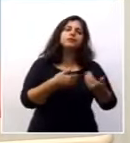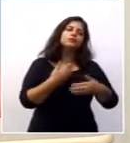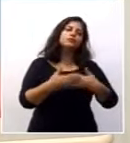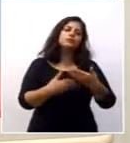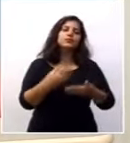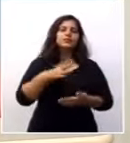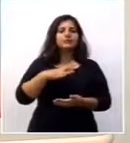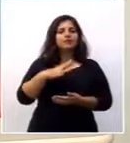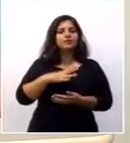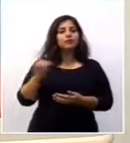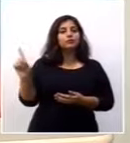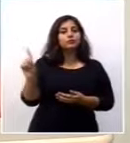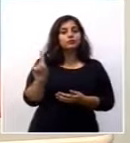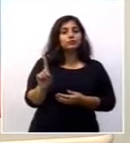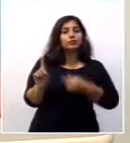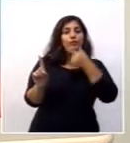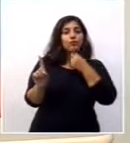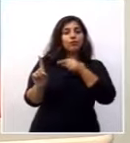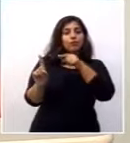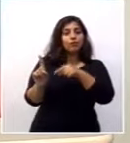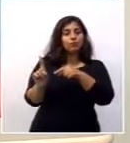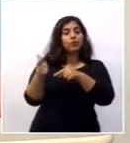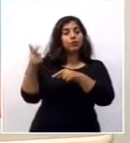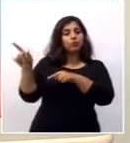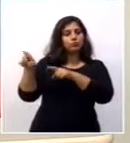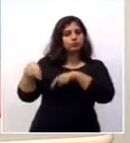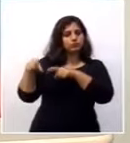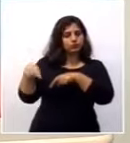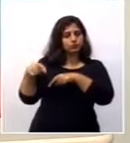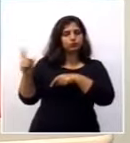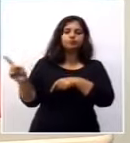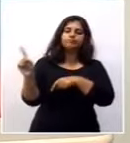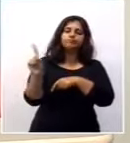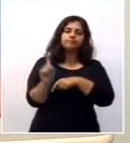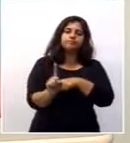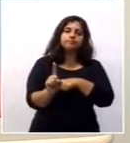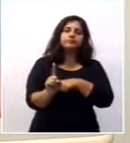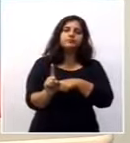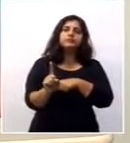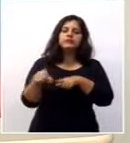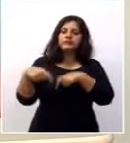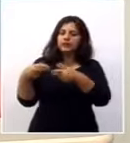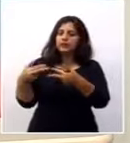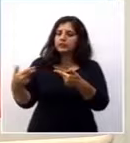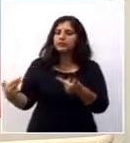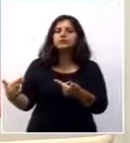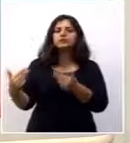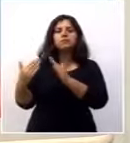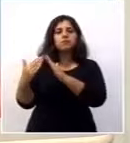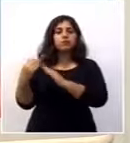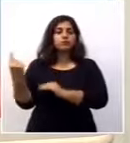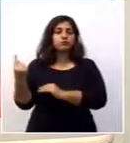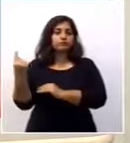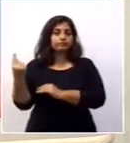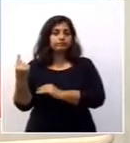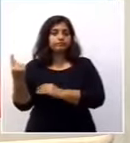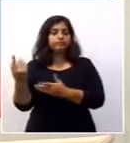na cidade um rapaz que morava em um outro sítio. Ele tinha as suas terras, morava